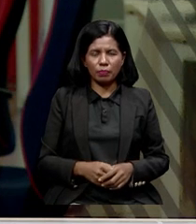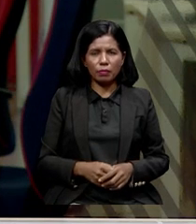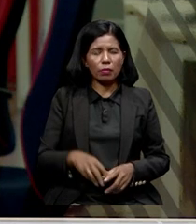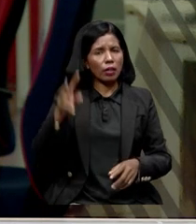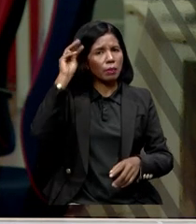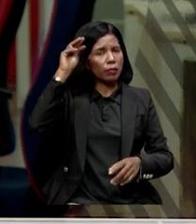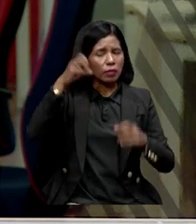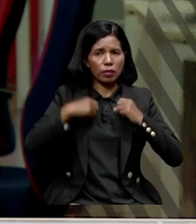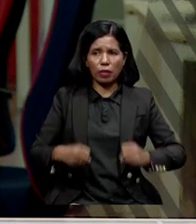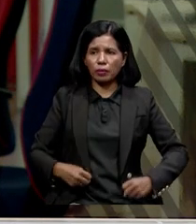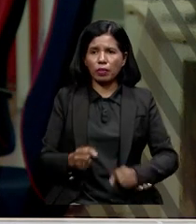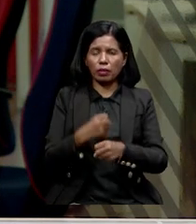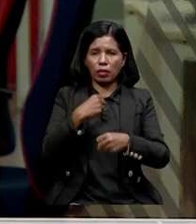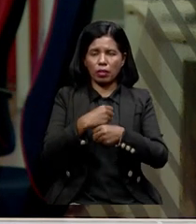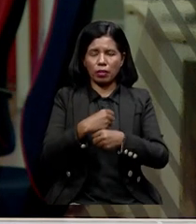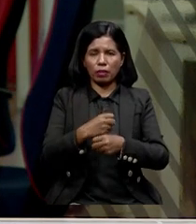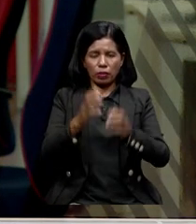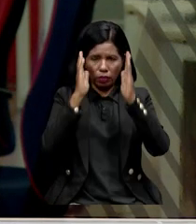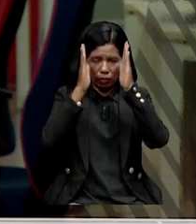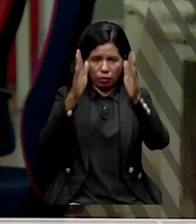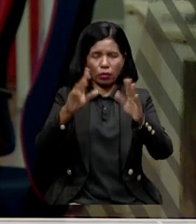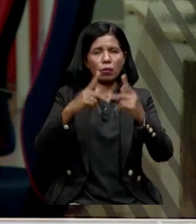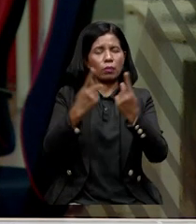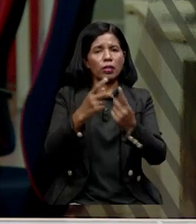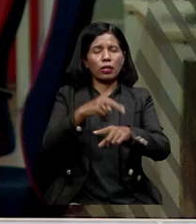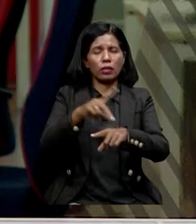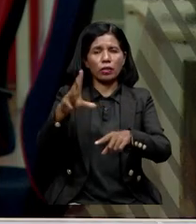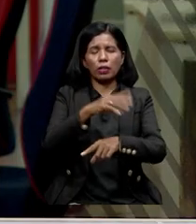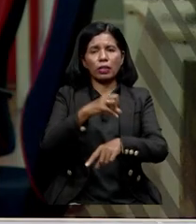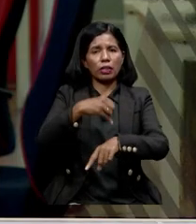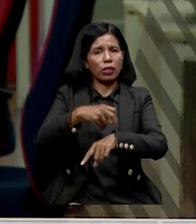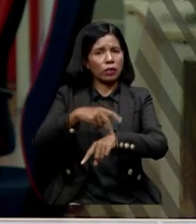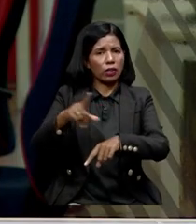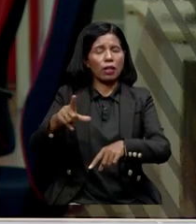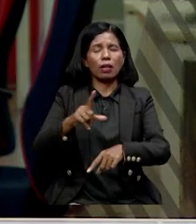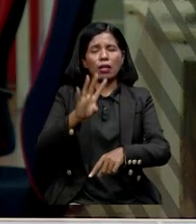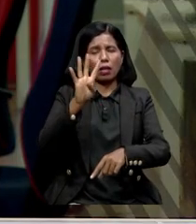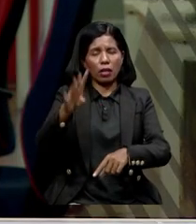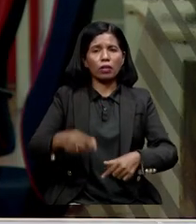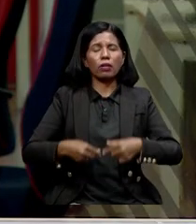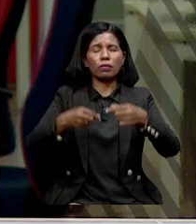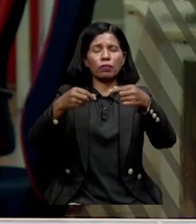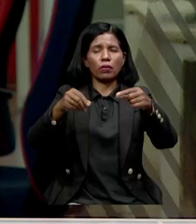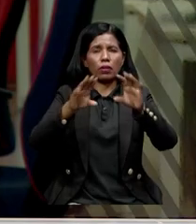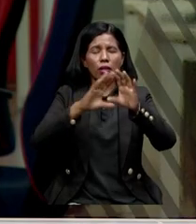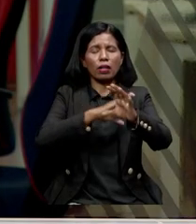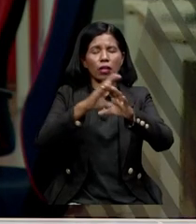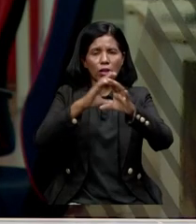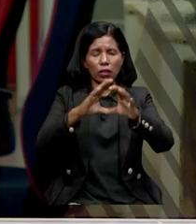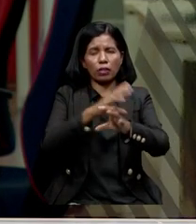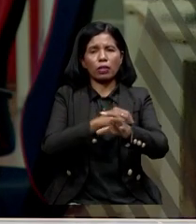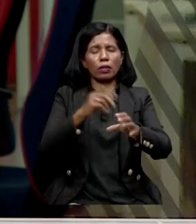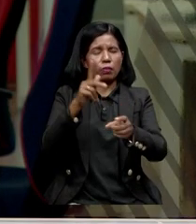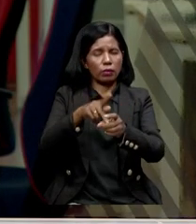Ministério da Saúde encerrou a adjudicação de rede da Companhia Nacional do Internacional HAT, onde fornece carreta, combustível e